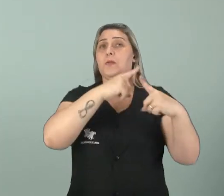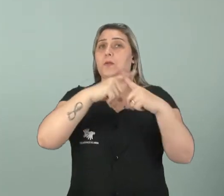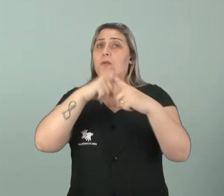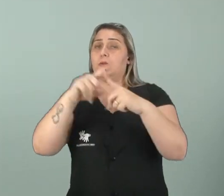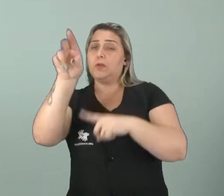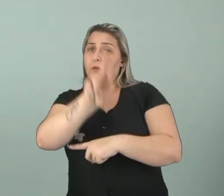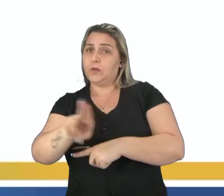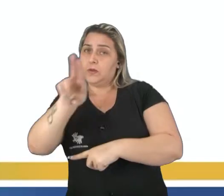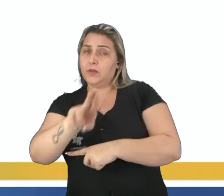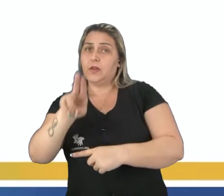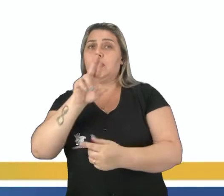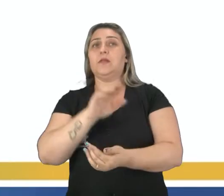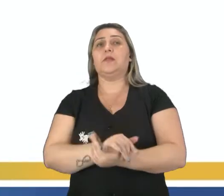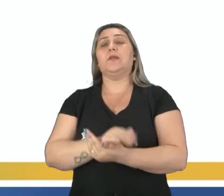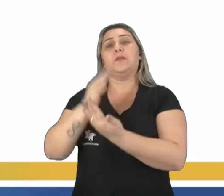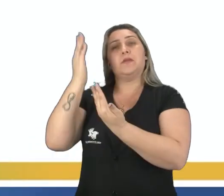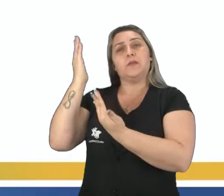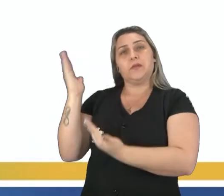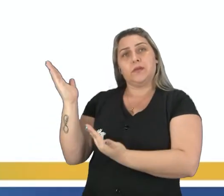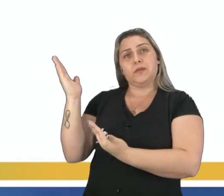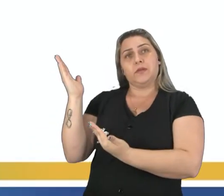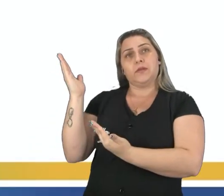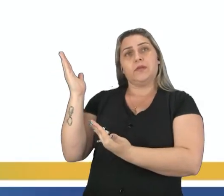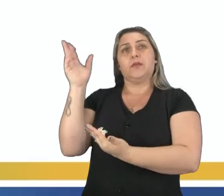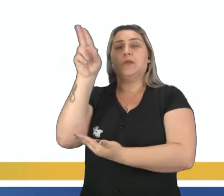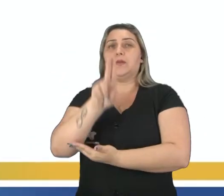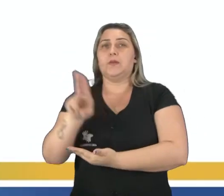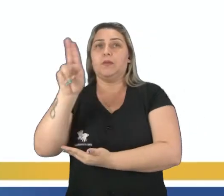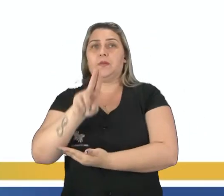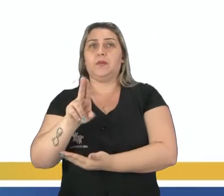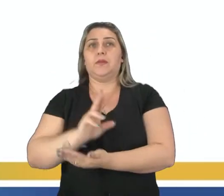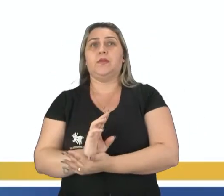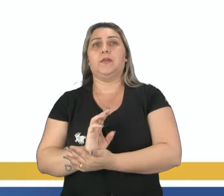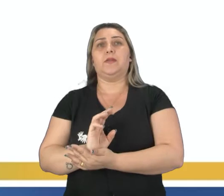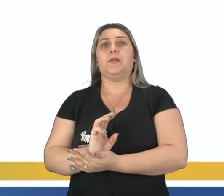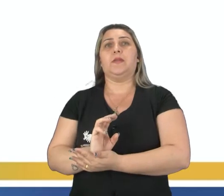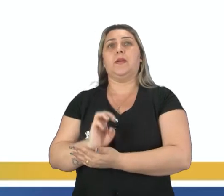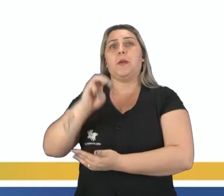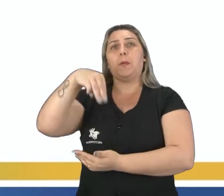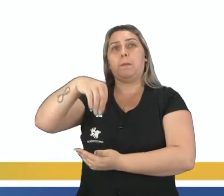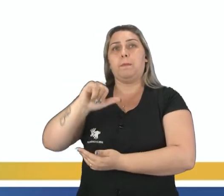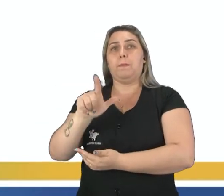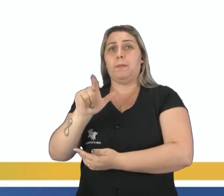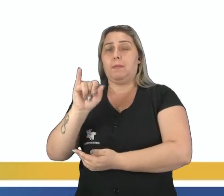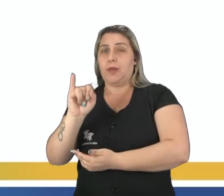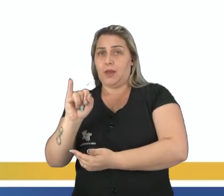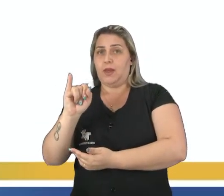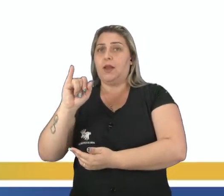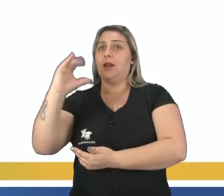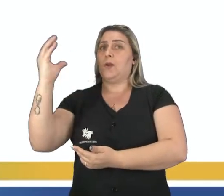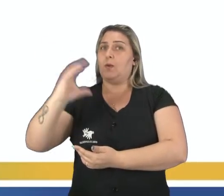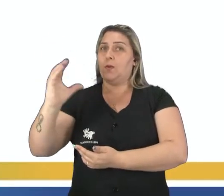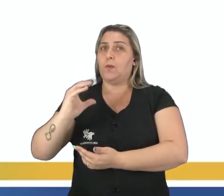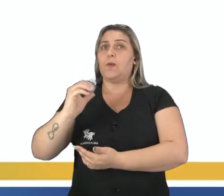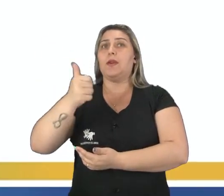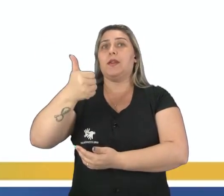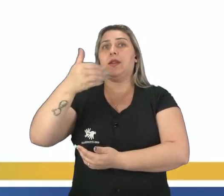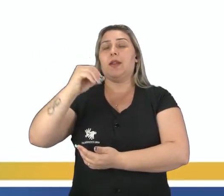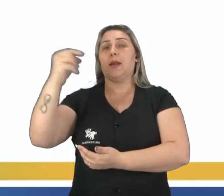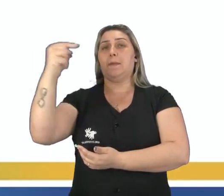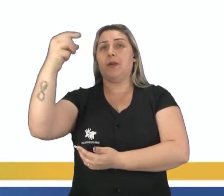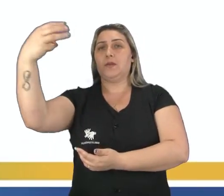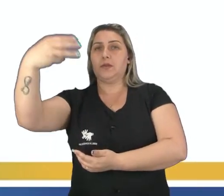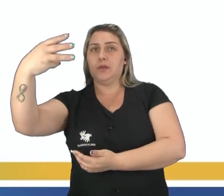são utilizados aí. Então, a gente tem como submúltiplo bem utilizado o milicoulomb, que é o primeiro, ele vai ser 10 elevado a menos